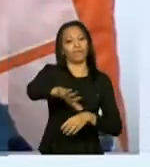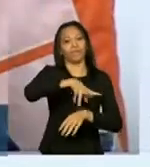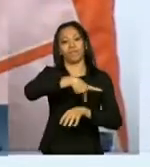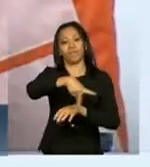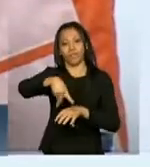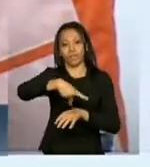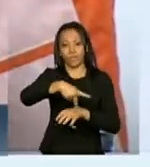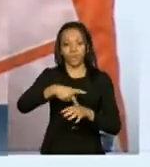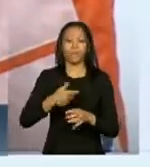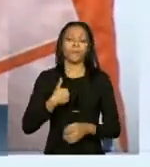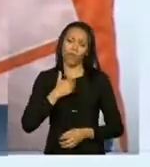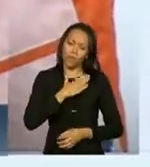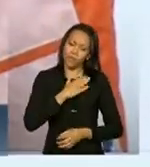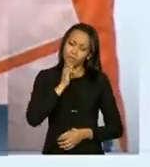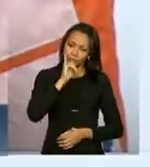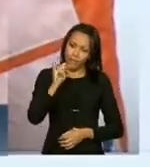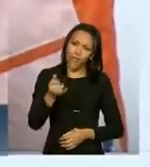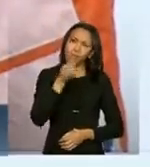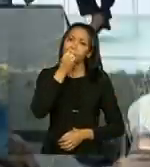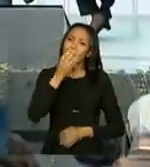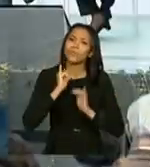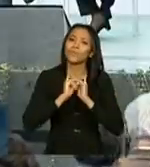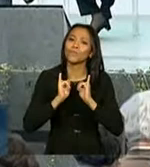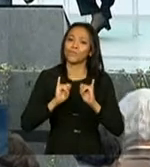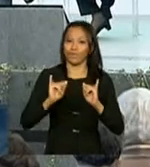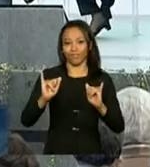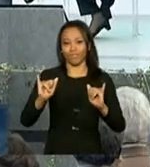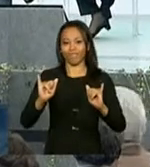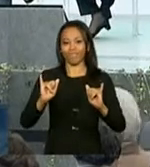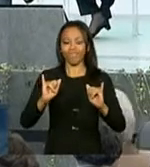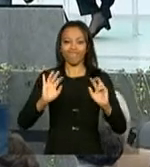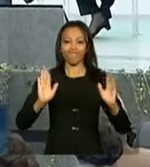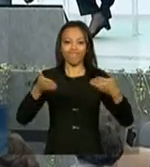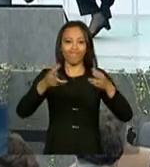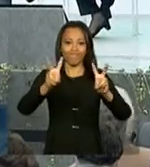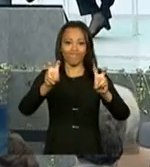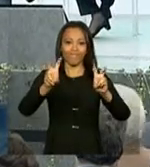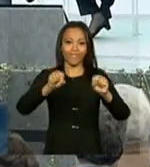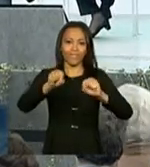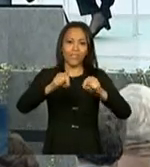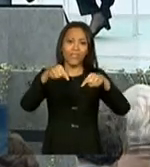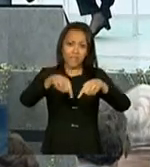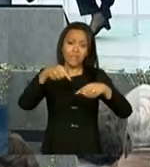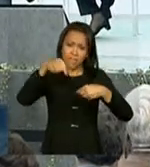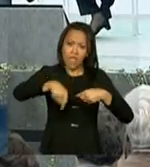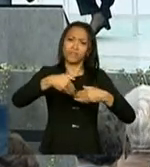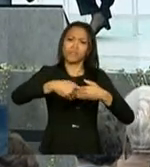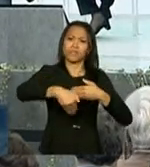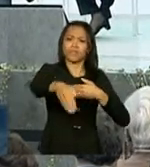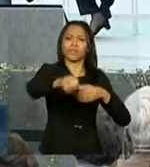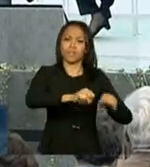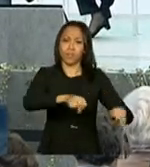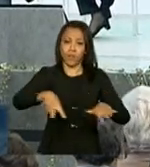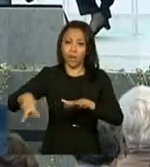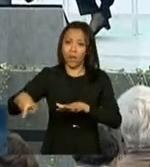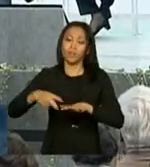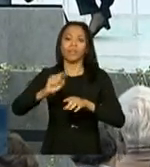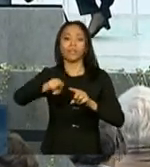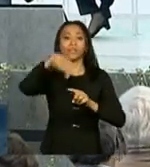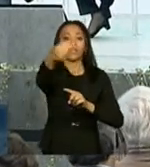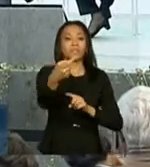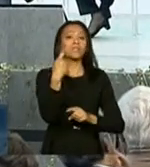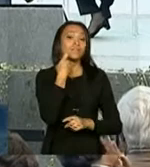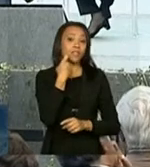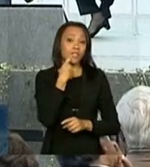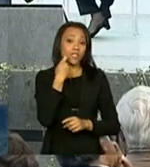eu gostaria, senhora presidente, de dar boas notícias em relação a esse tema. Nessa mesma semana, estaremos agora na próxima